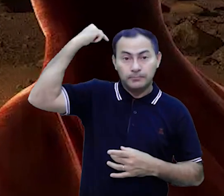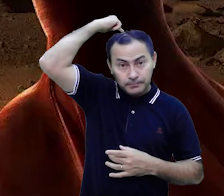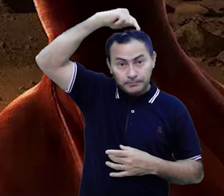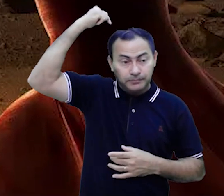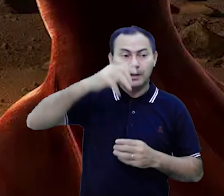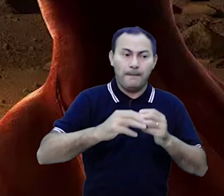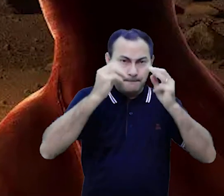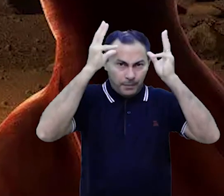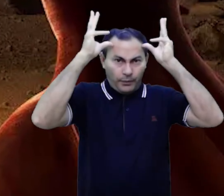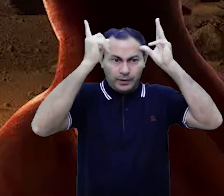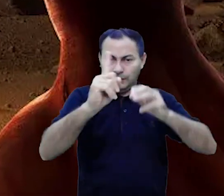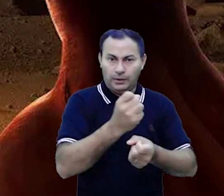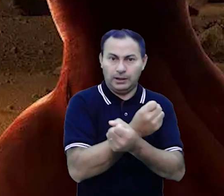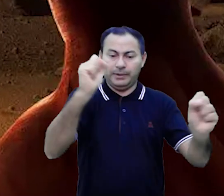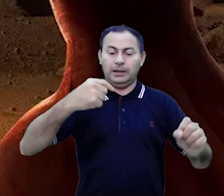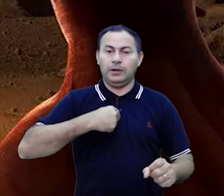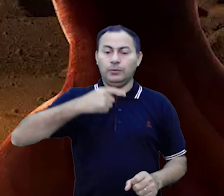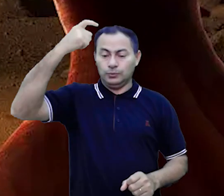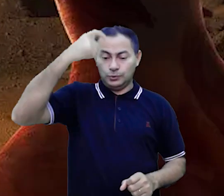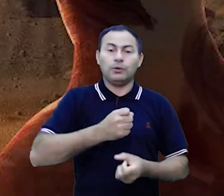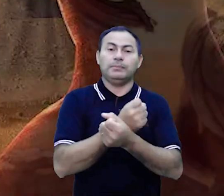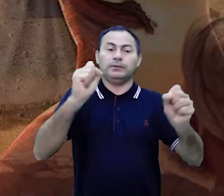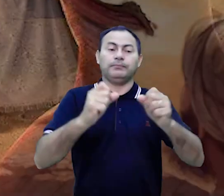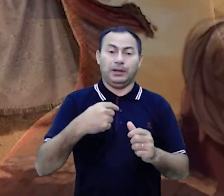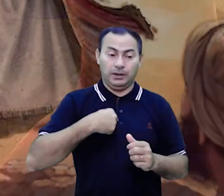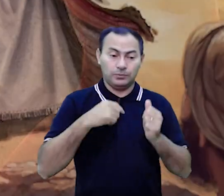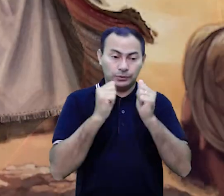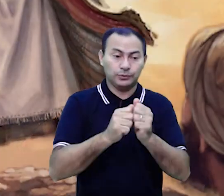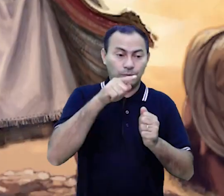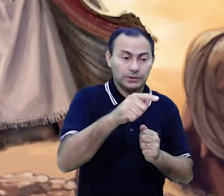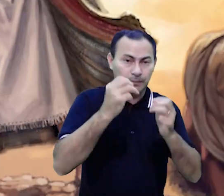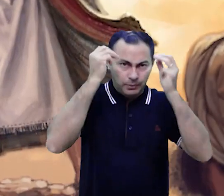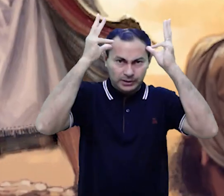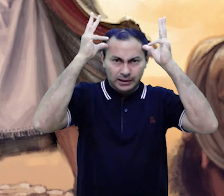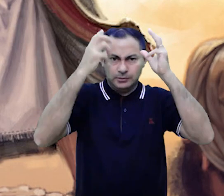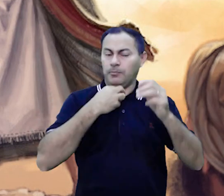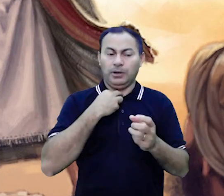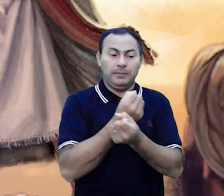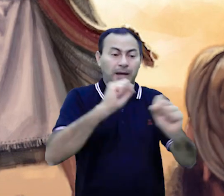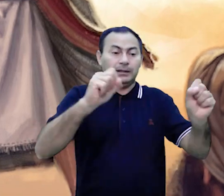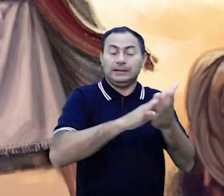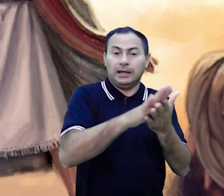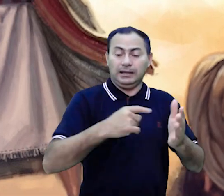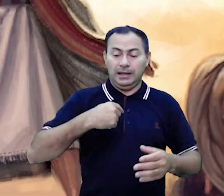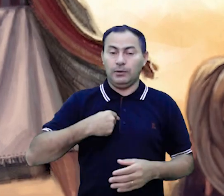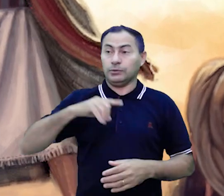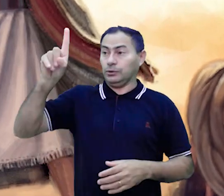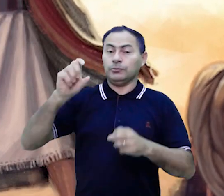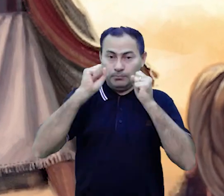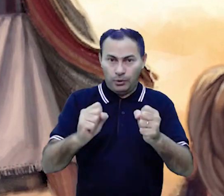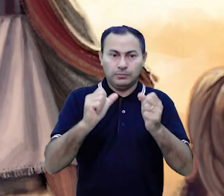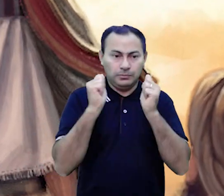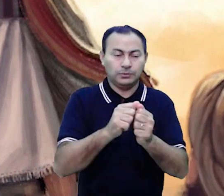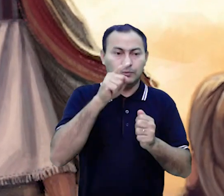espirituais? Moisés, você não é o libertador, eu sou, e eu estou com você. Você não pode libertar ninguém, mas